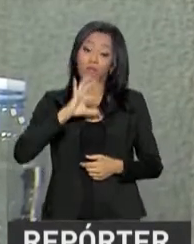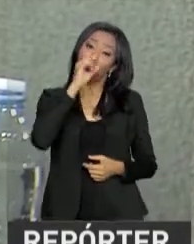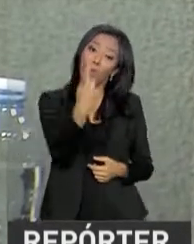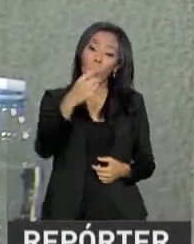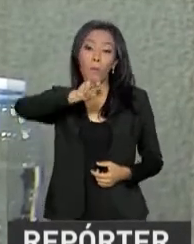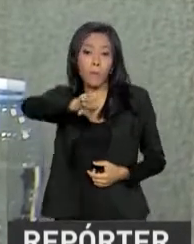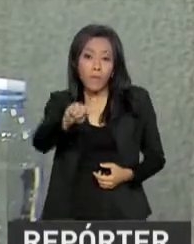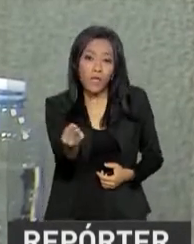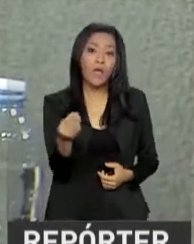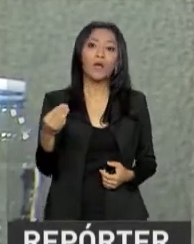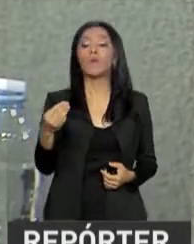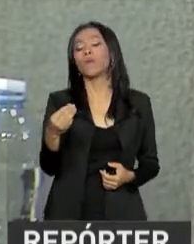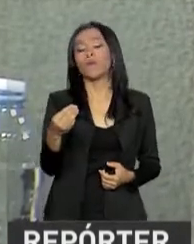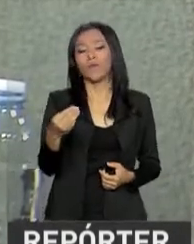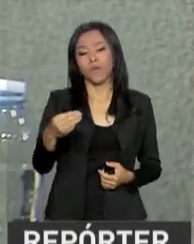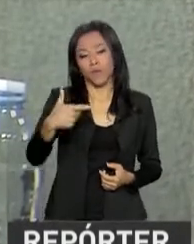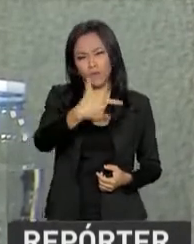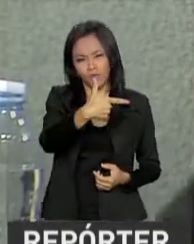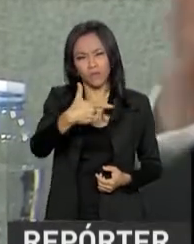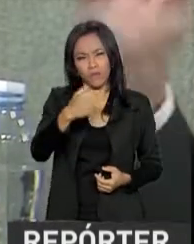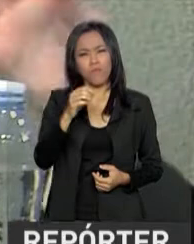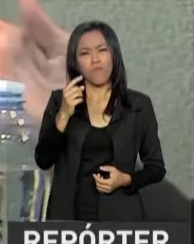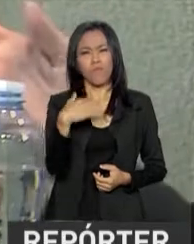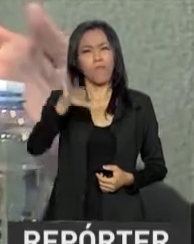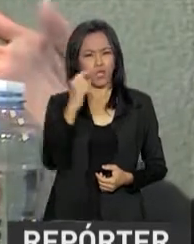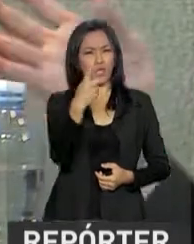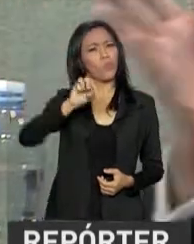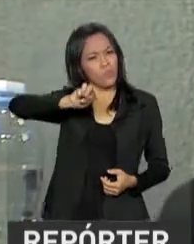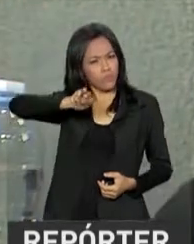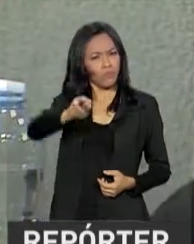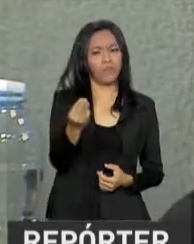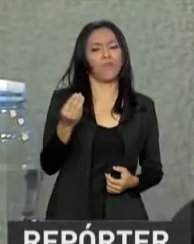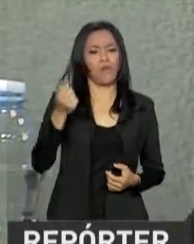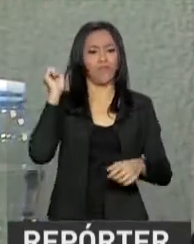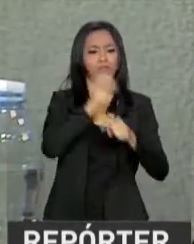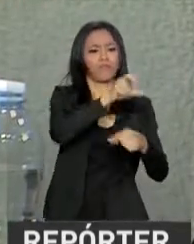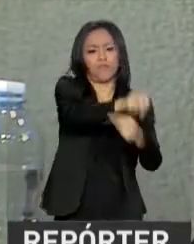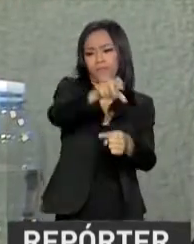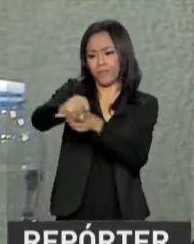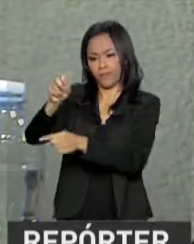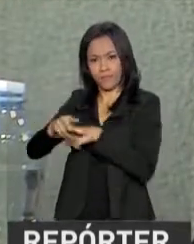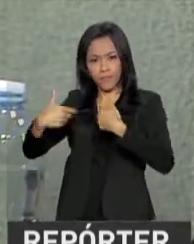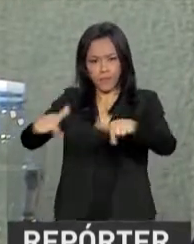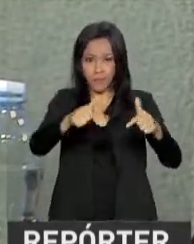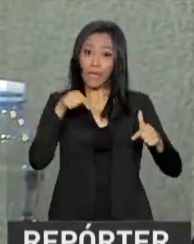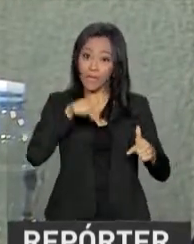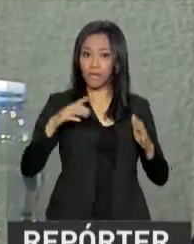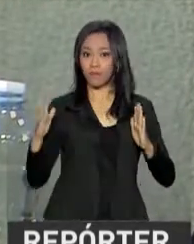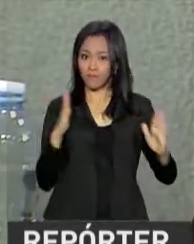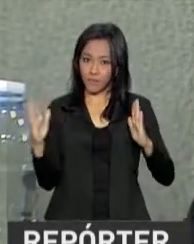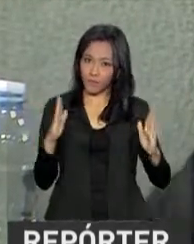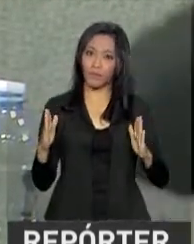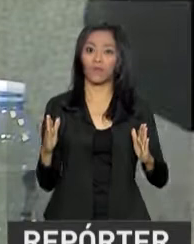500 mil novos postos de trabalho foi exatamente nesse período é claro veja bem